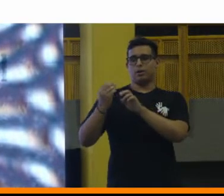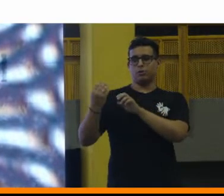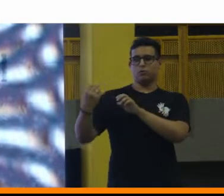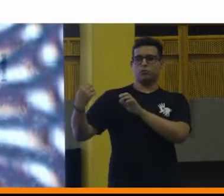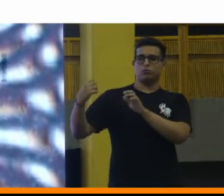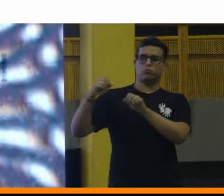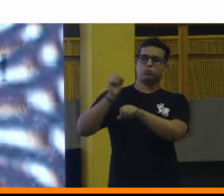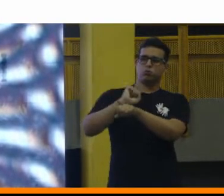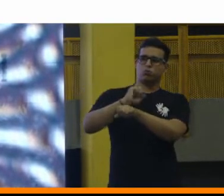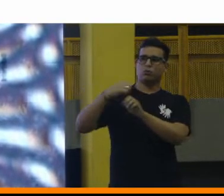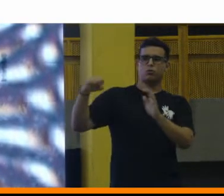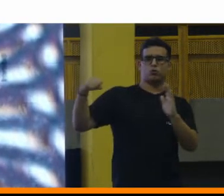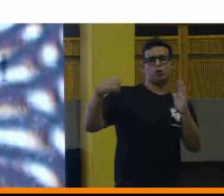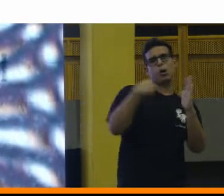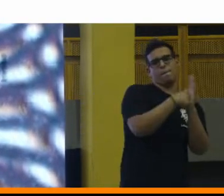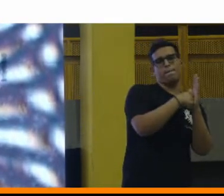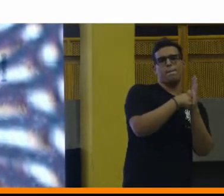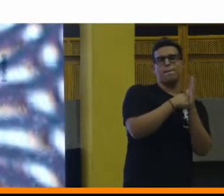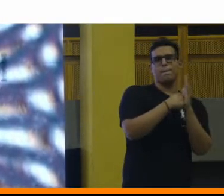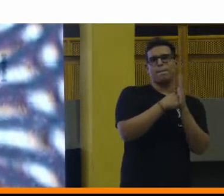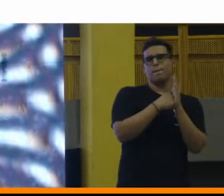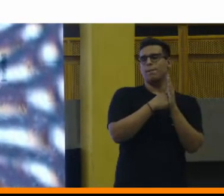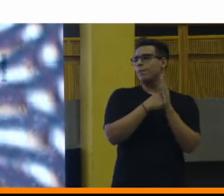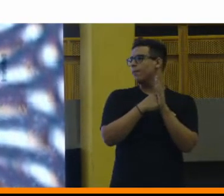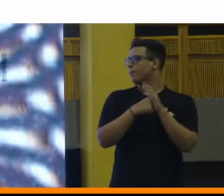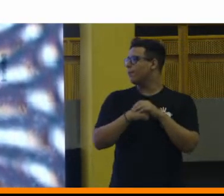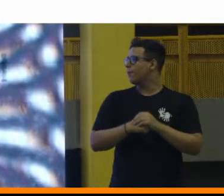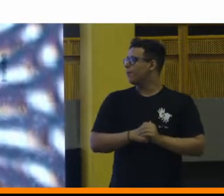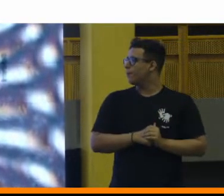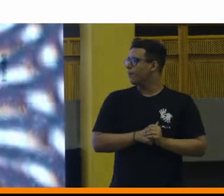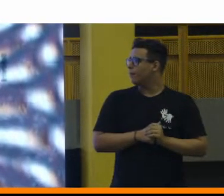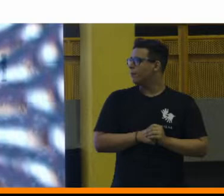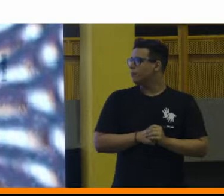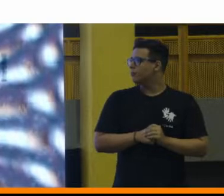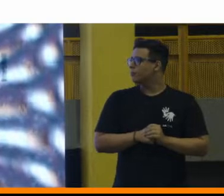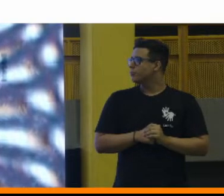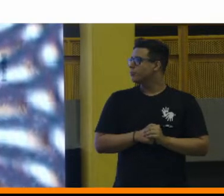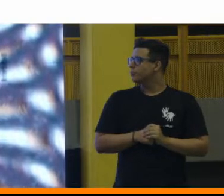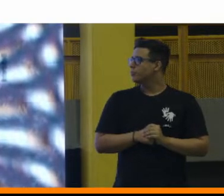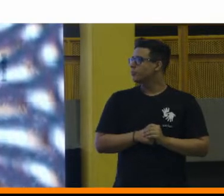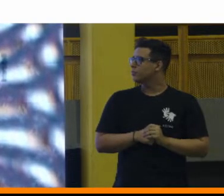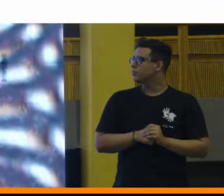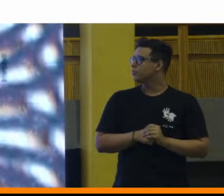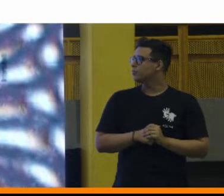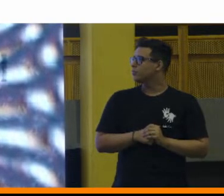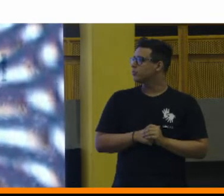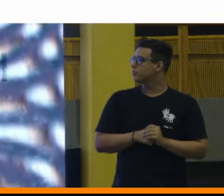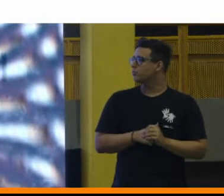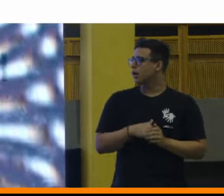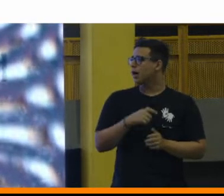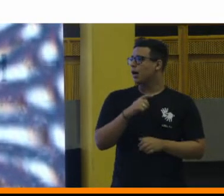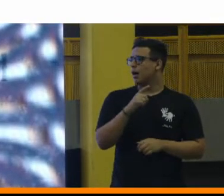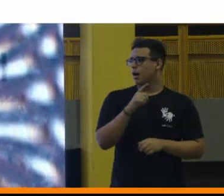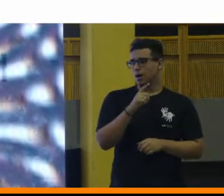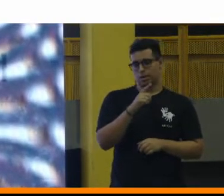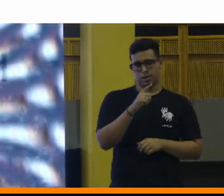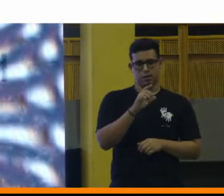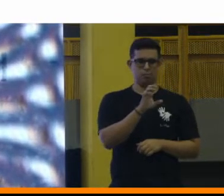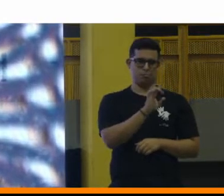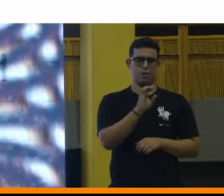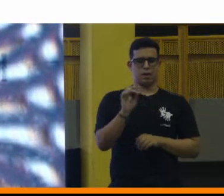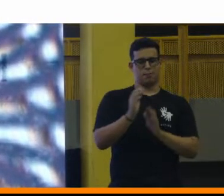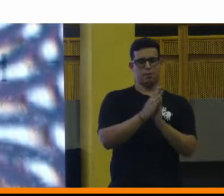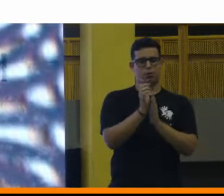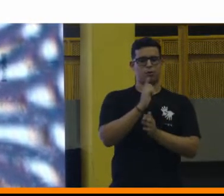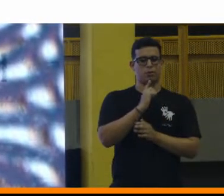que tiraram esse nome. Perguntem depois para um professor de inglês. E eles são equipados com acelerômetros. O que